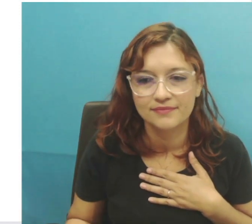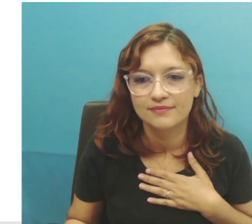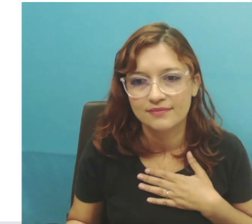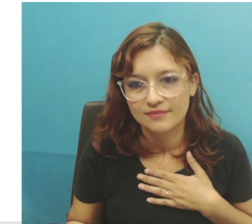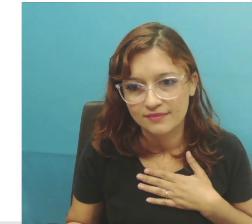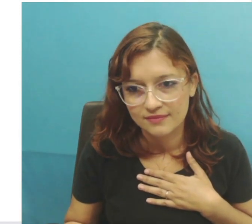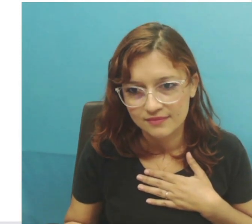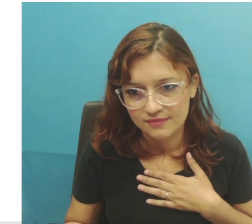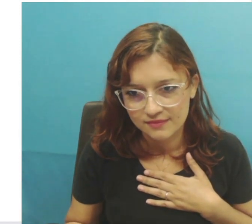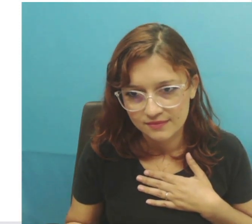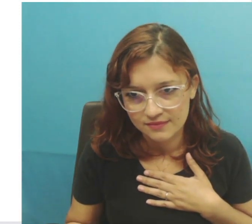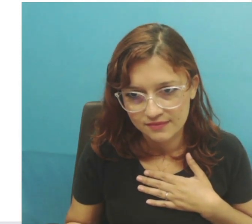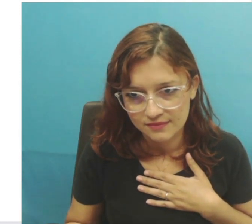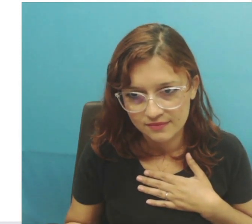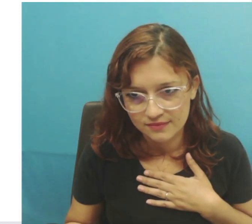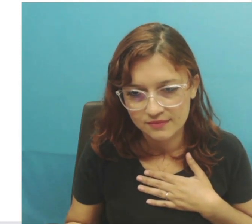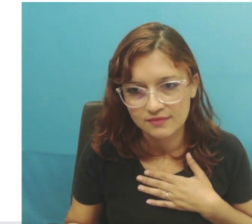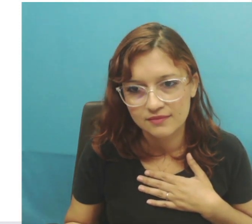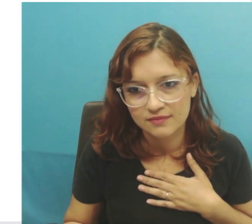Calma.